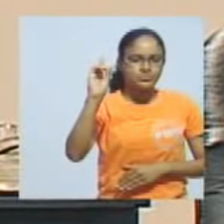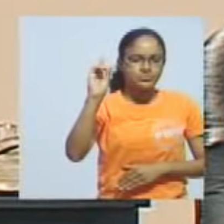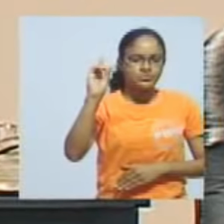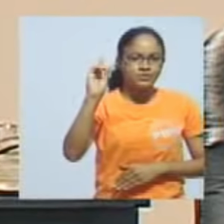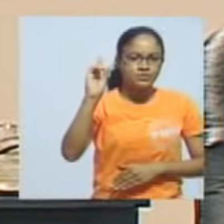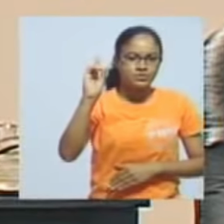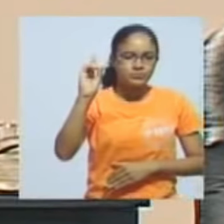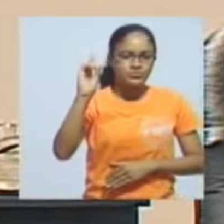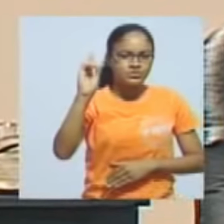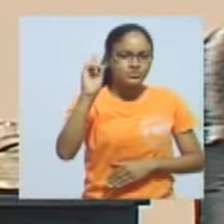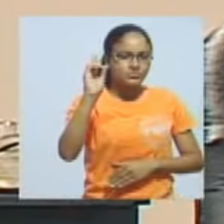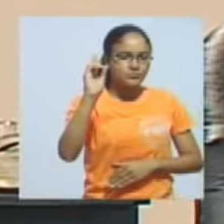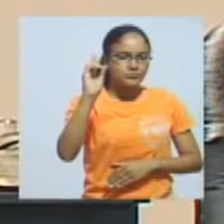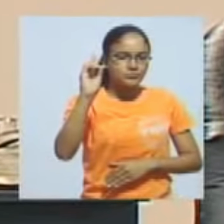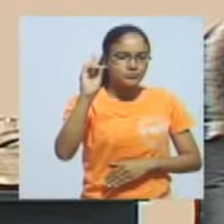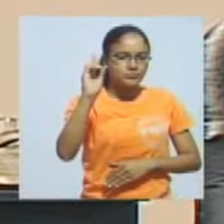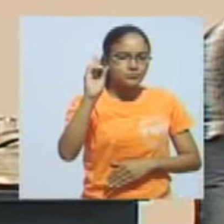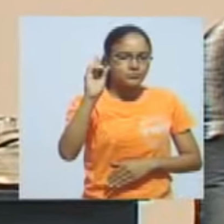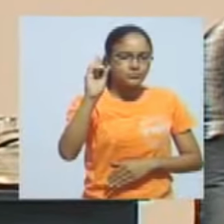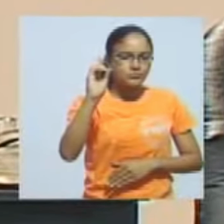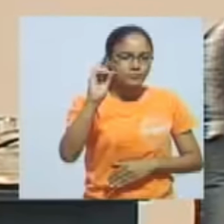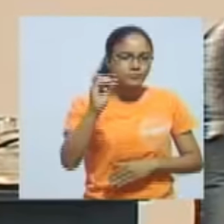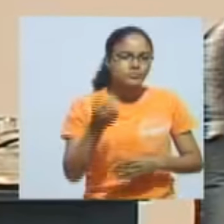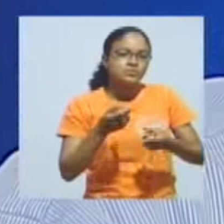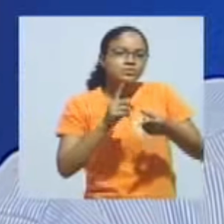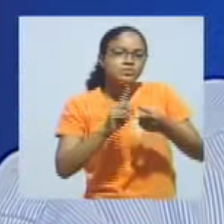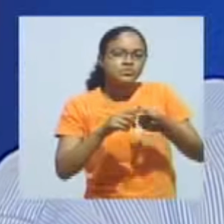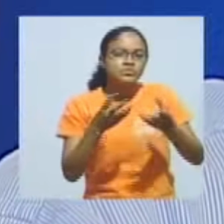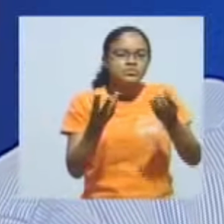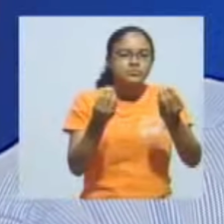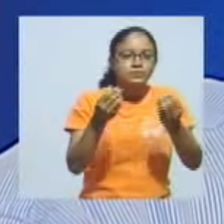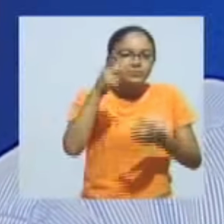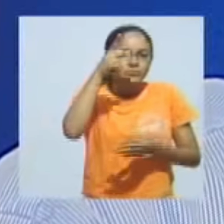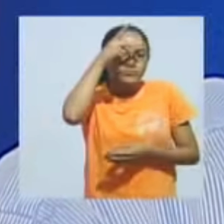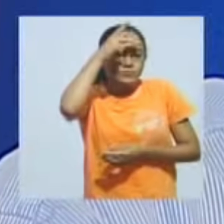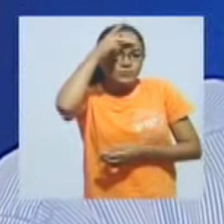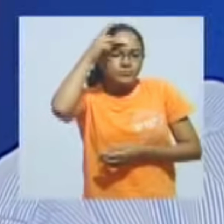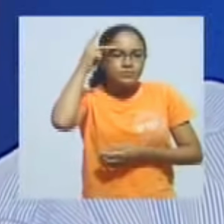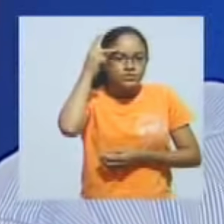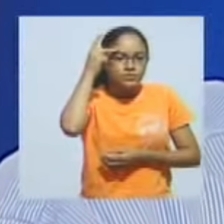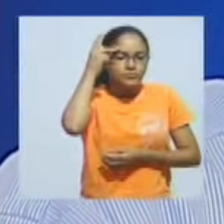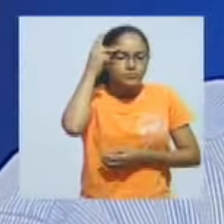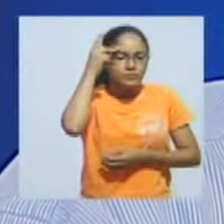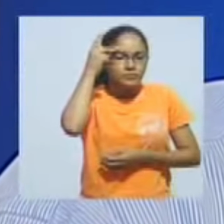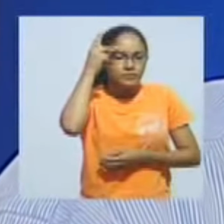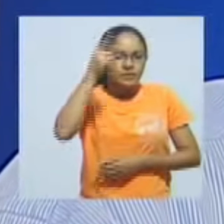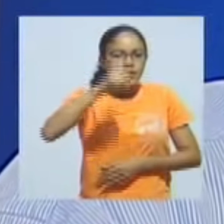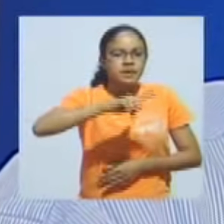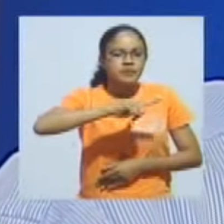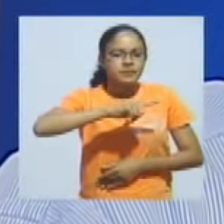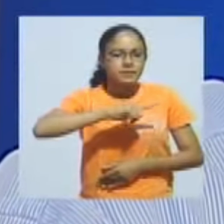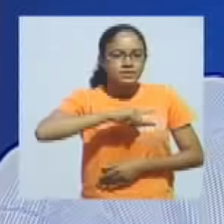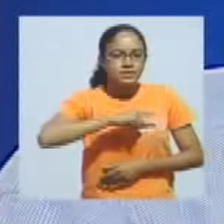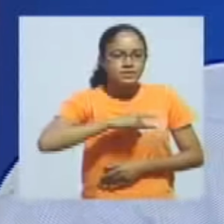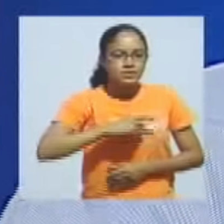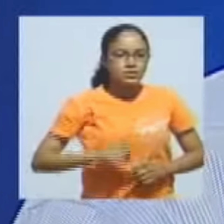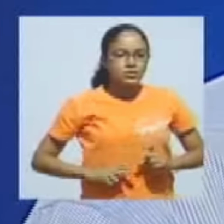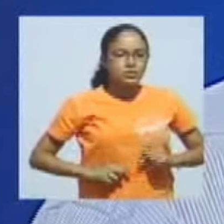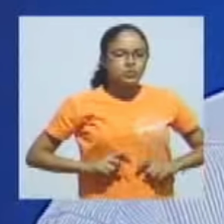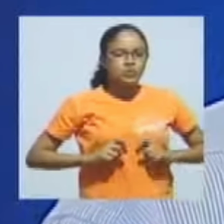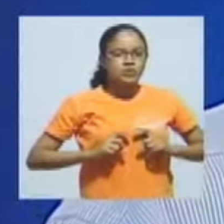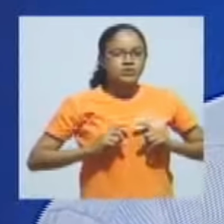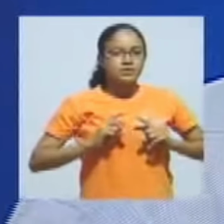que já te conviveram com o câncer sabem. O câncer tira tudo da gente, tira a